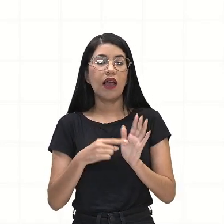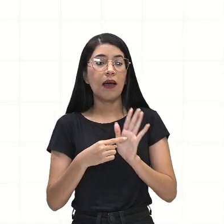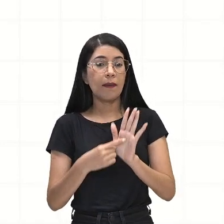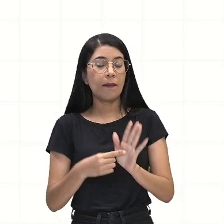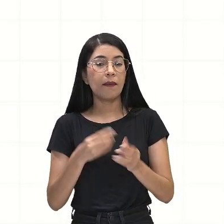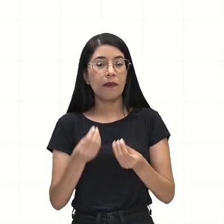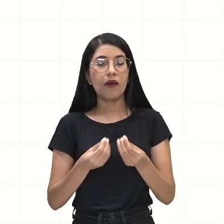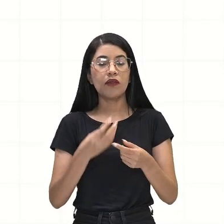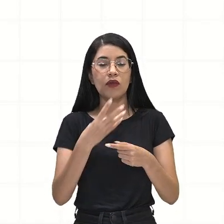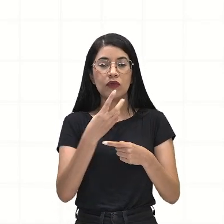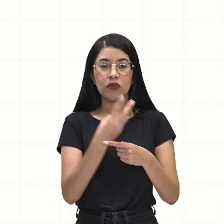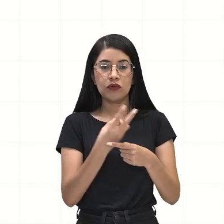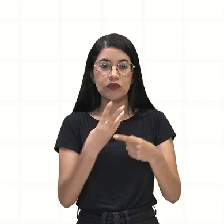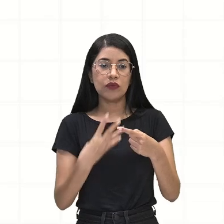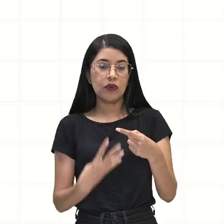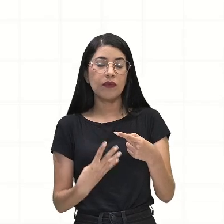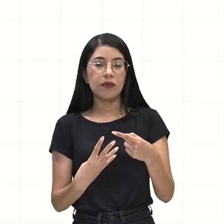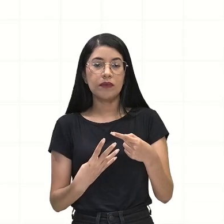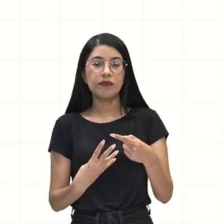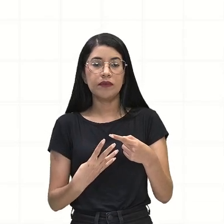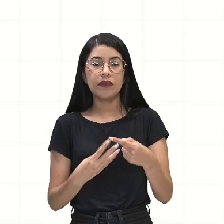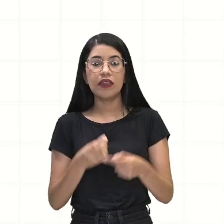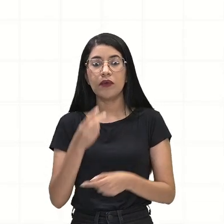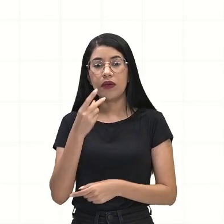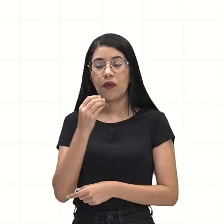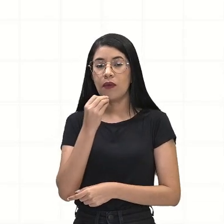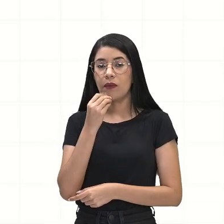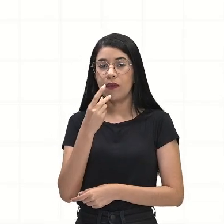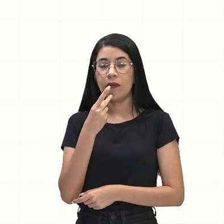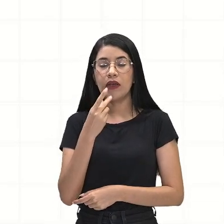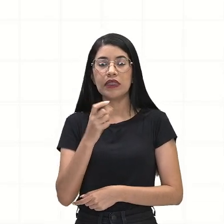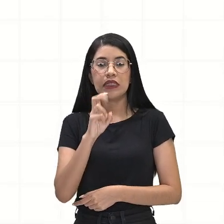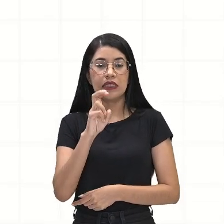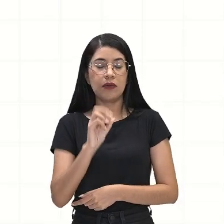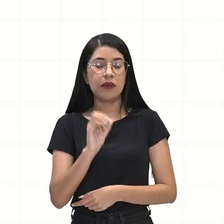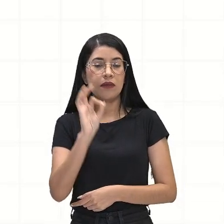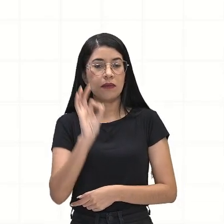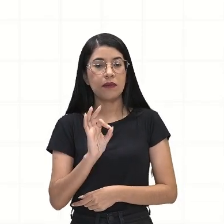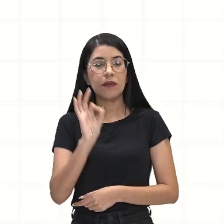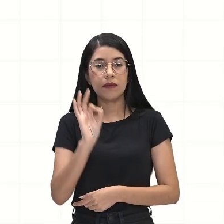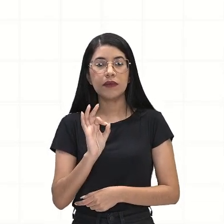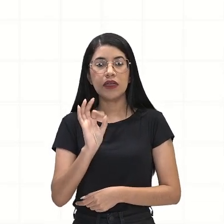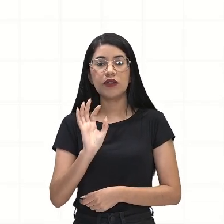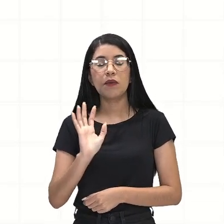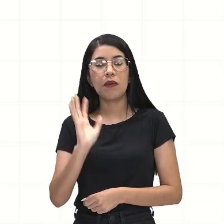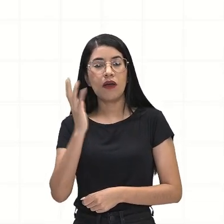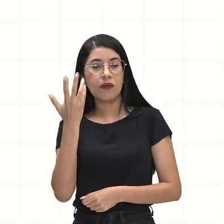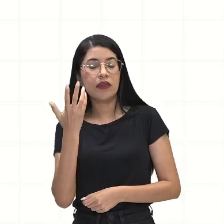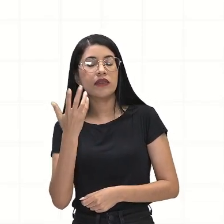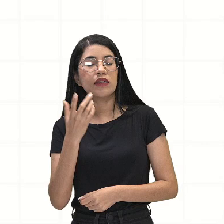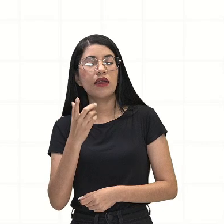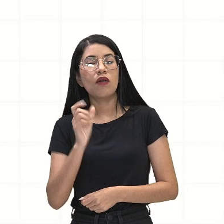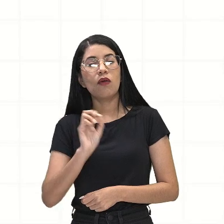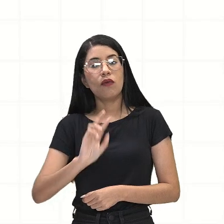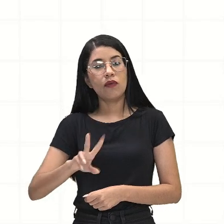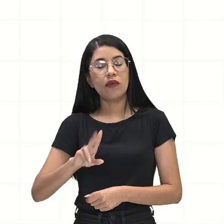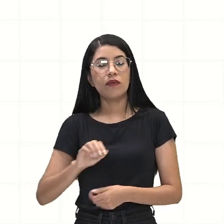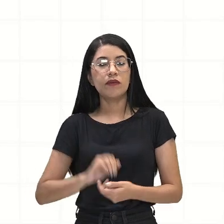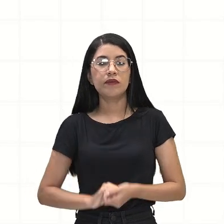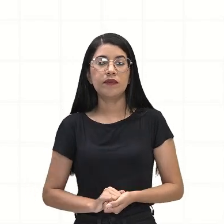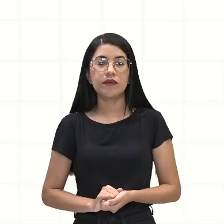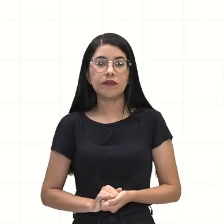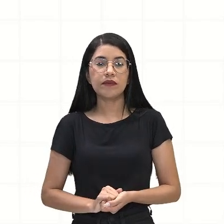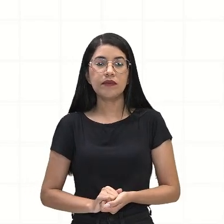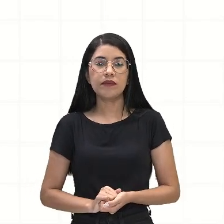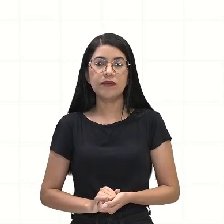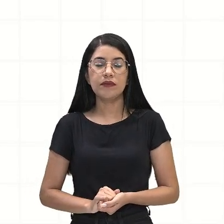valia 4. Então, aqui é a probabilidade de 50% de acontecer o evento que eu quero.